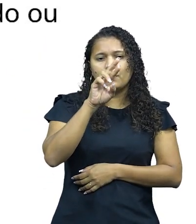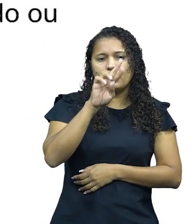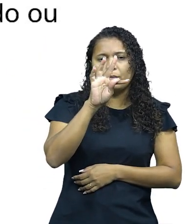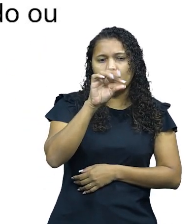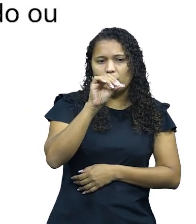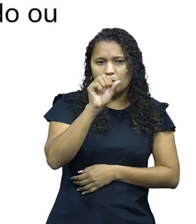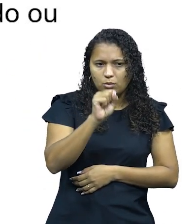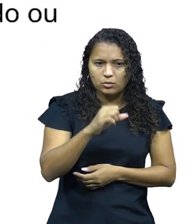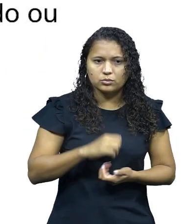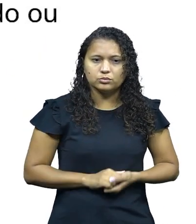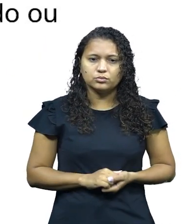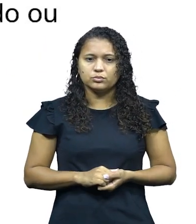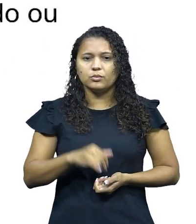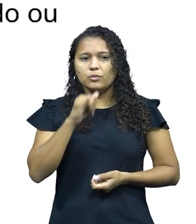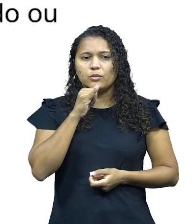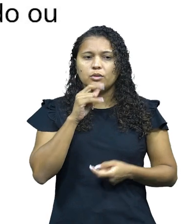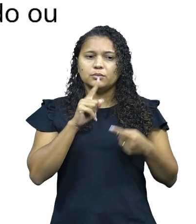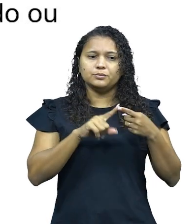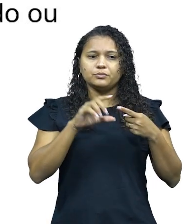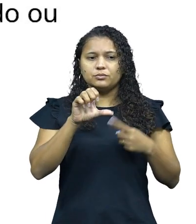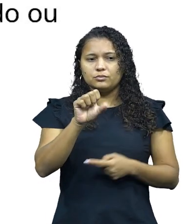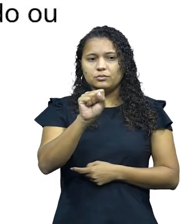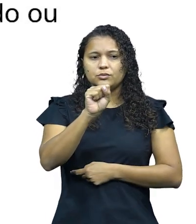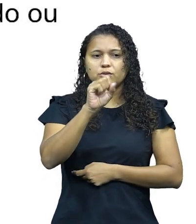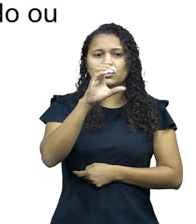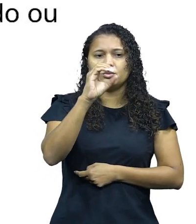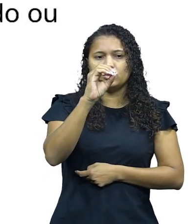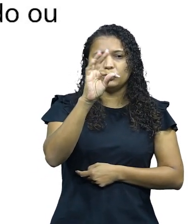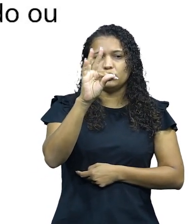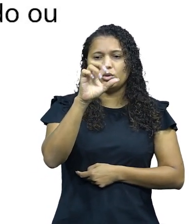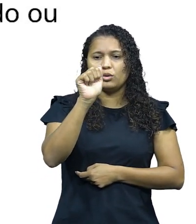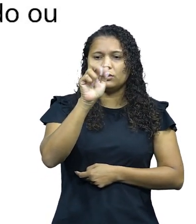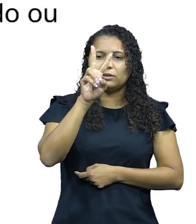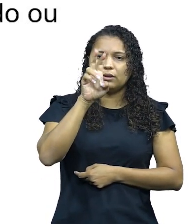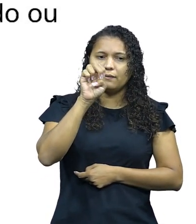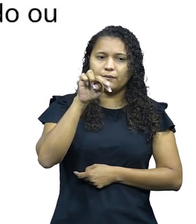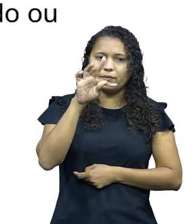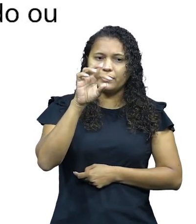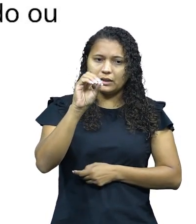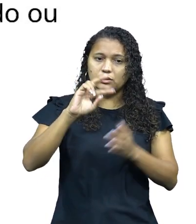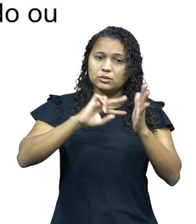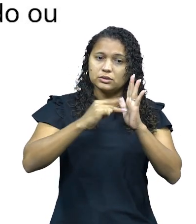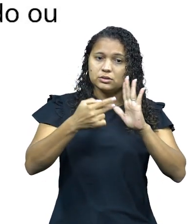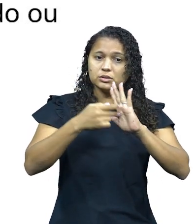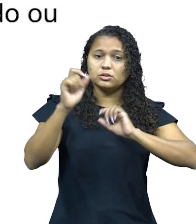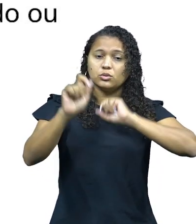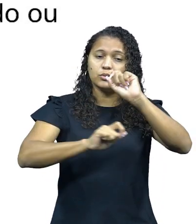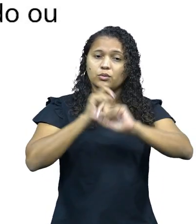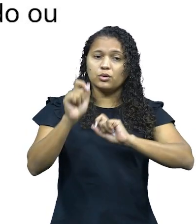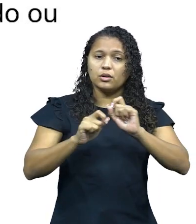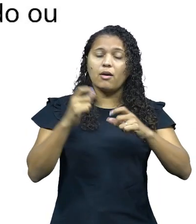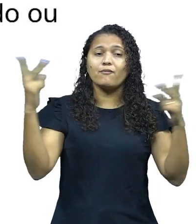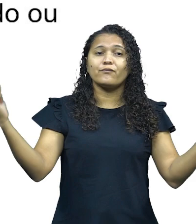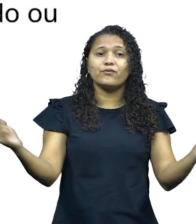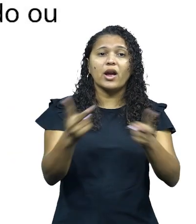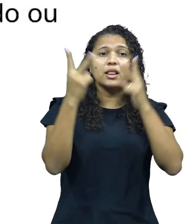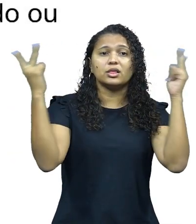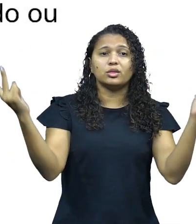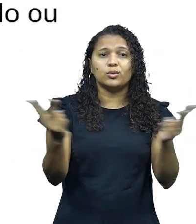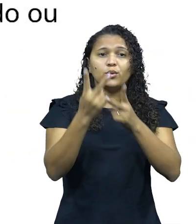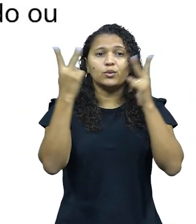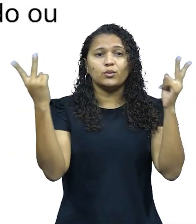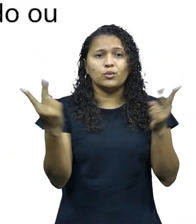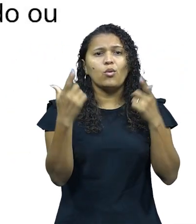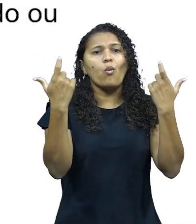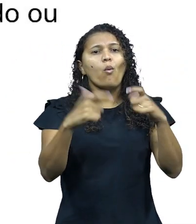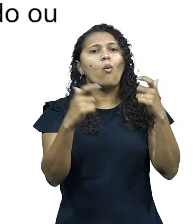área marítima. Então, vamos falar um pouquinho sobre sotavento. Sotavento significa para onde vai o